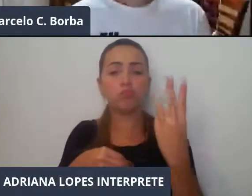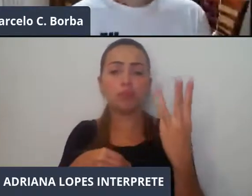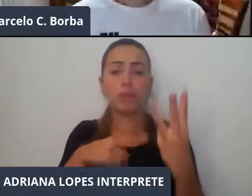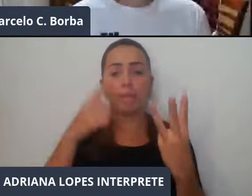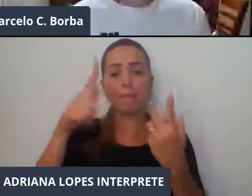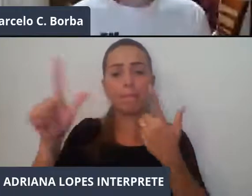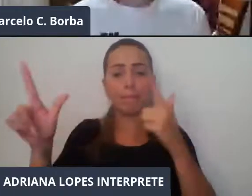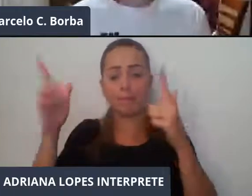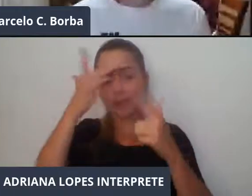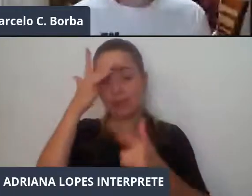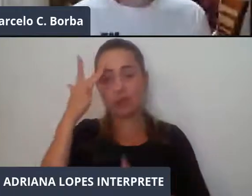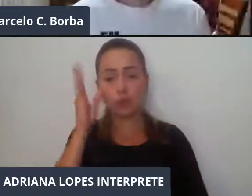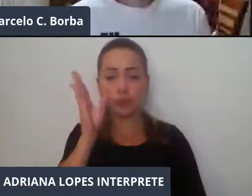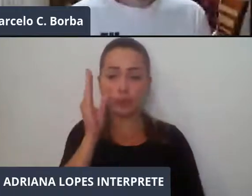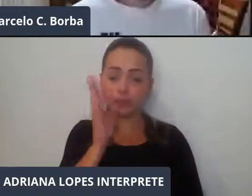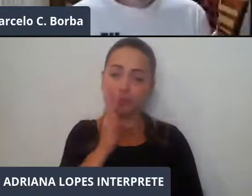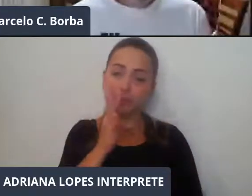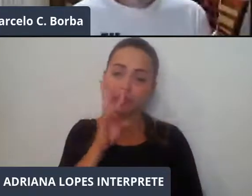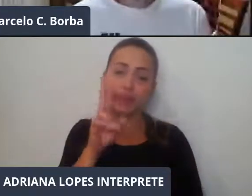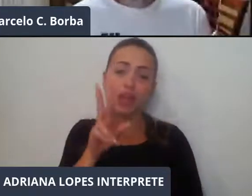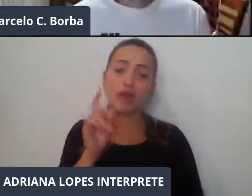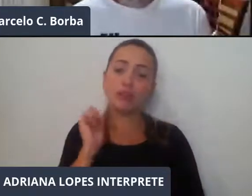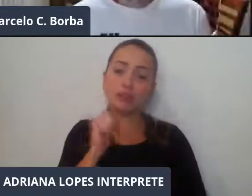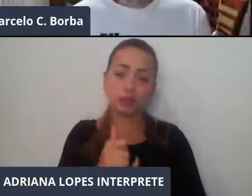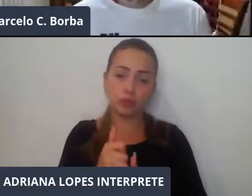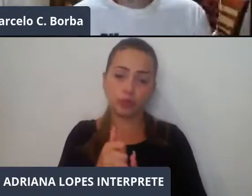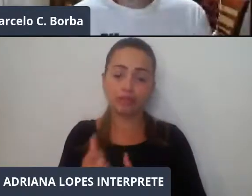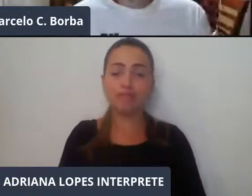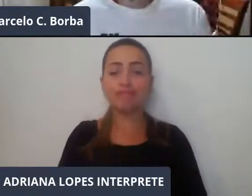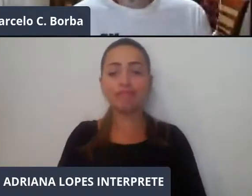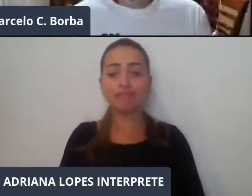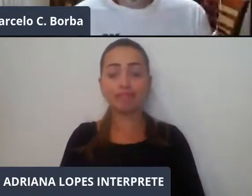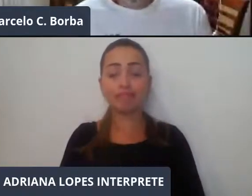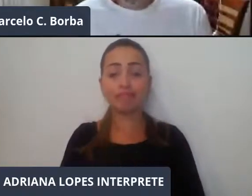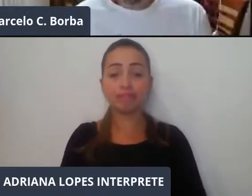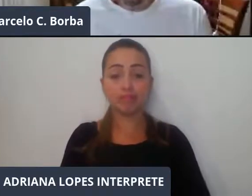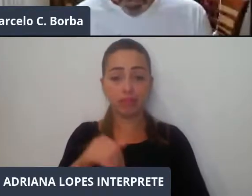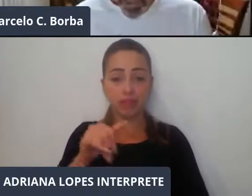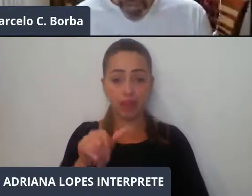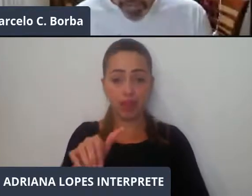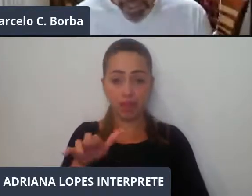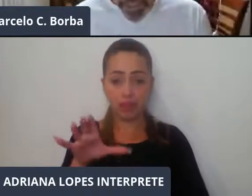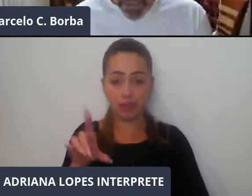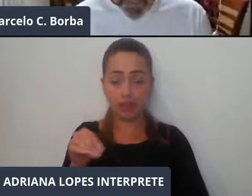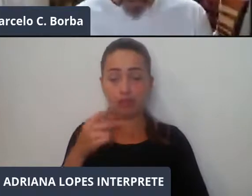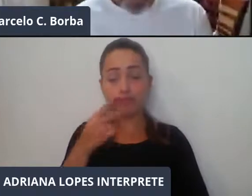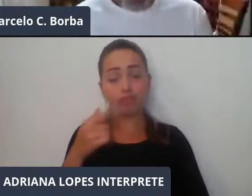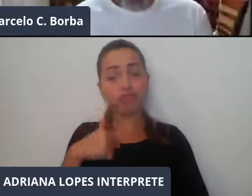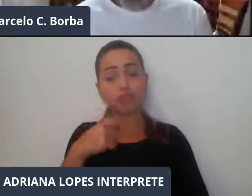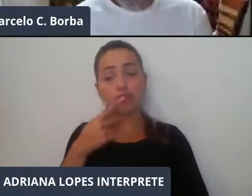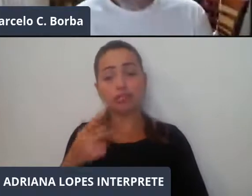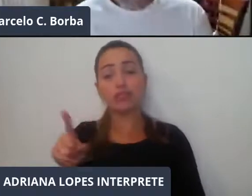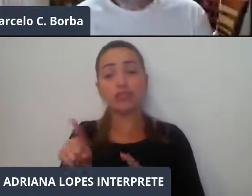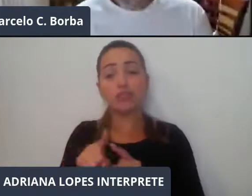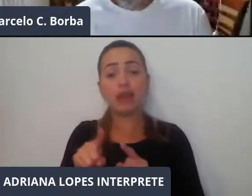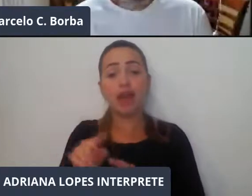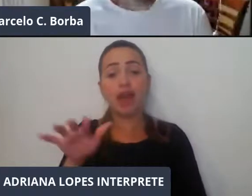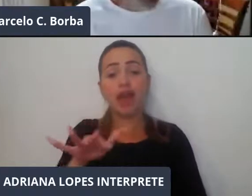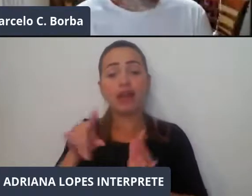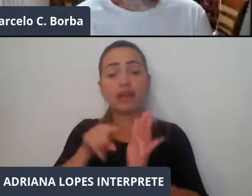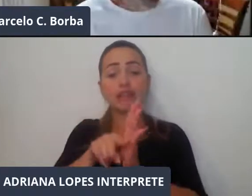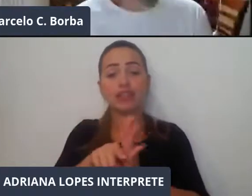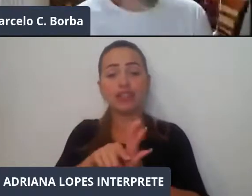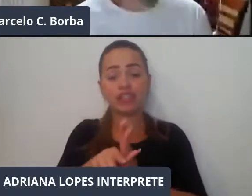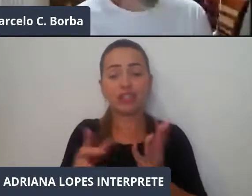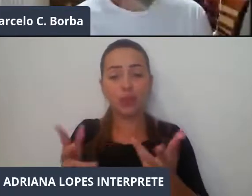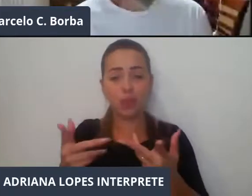não substitui o outro. É, eu diria também, é outra boa pergunta, e nos leva também para a área de pesquisa qualitativa aqui, como